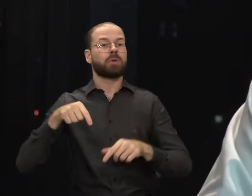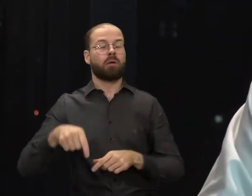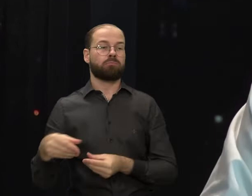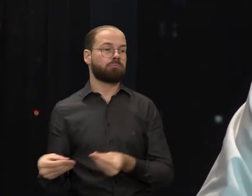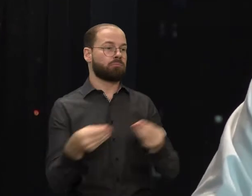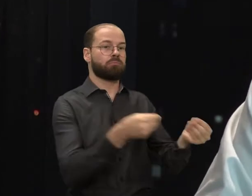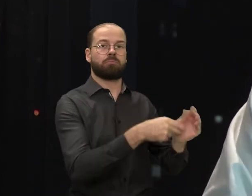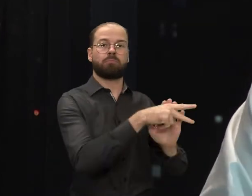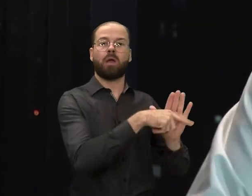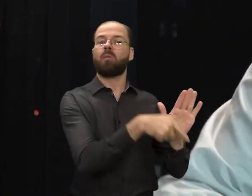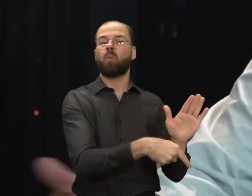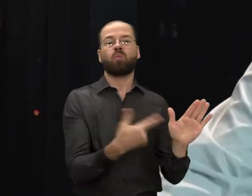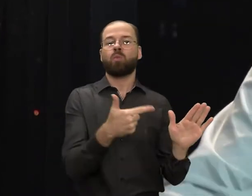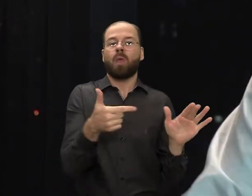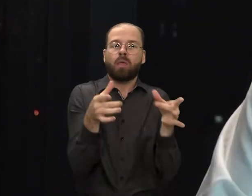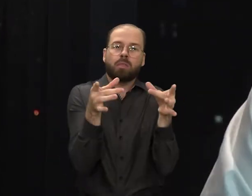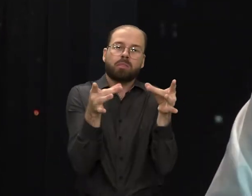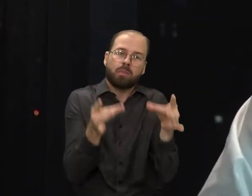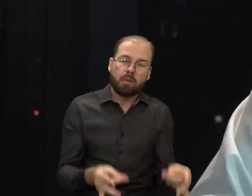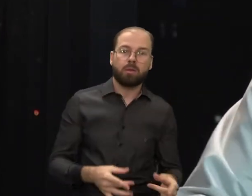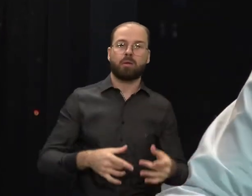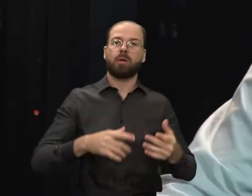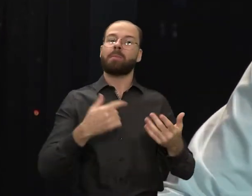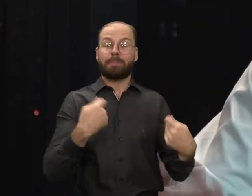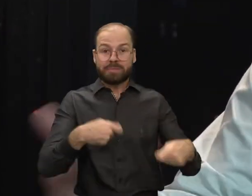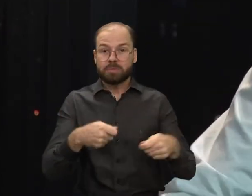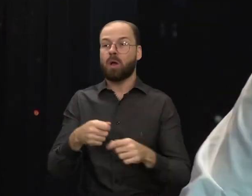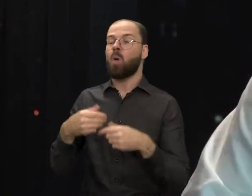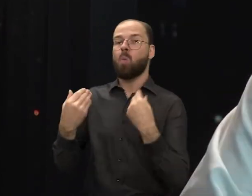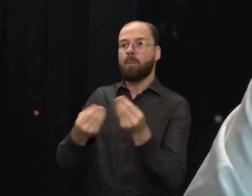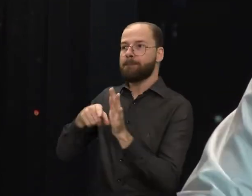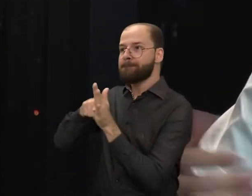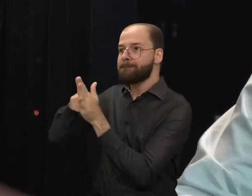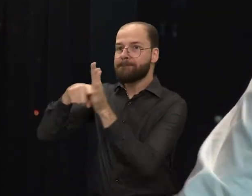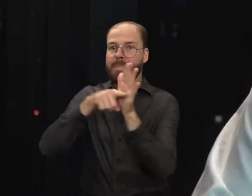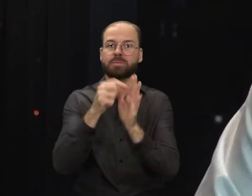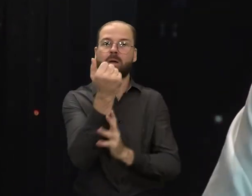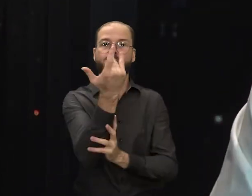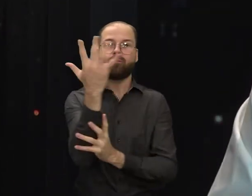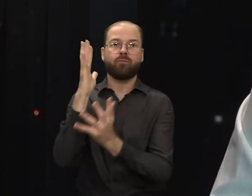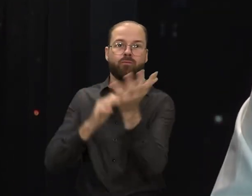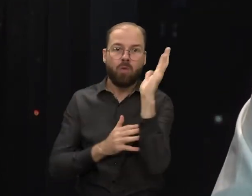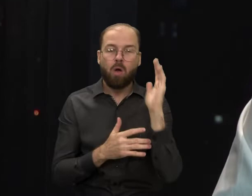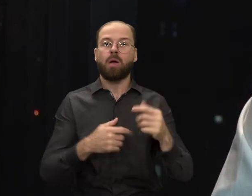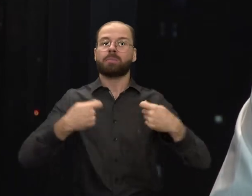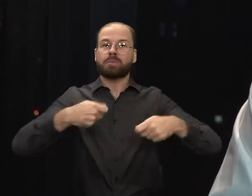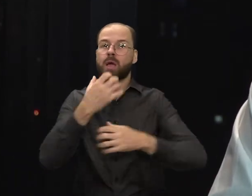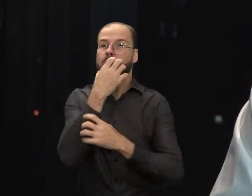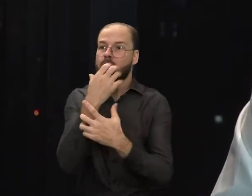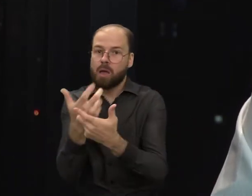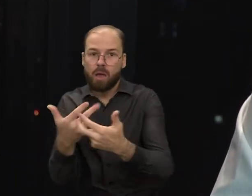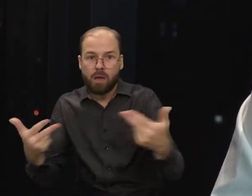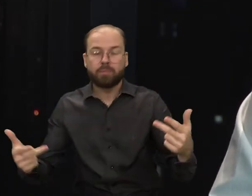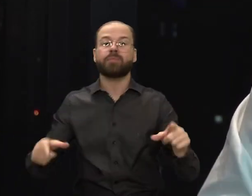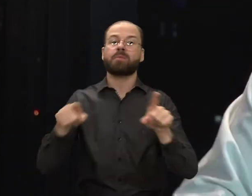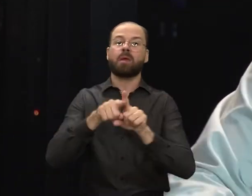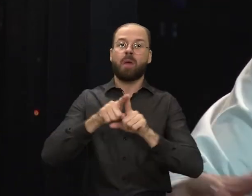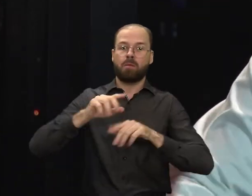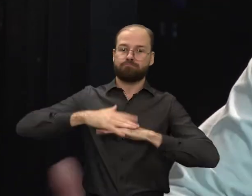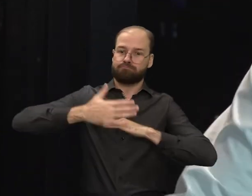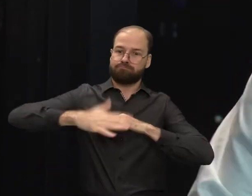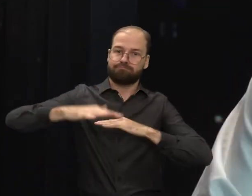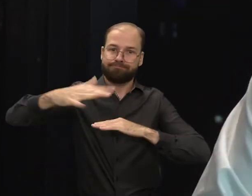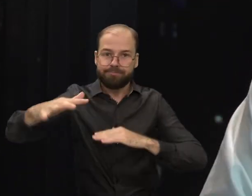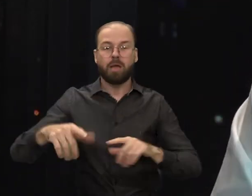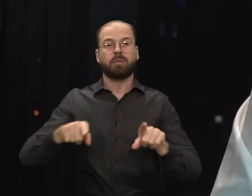com detalhamento. Você tem que fazer levantamento da fauna, da flora, do solo, do relevo,